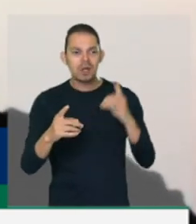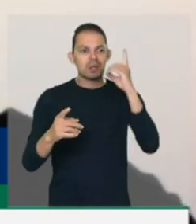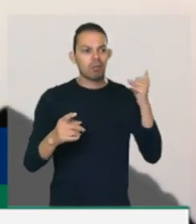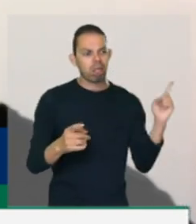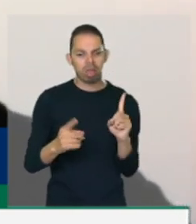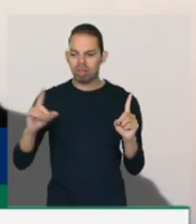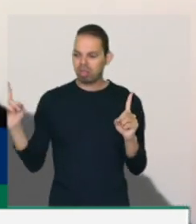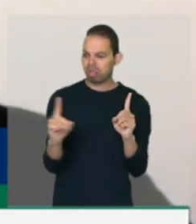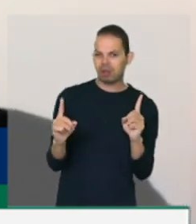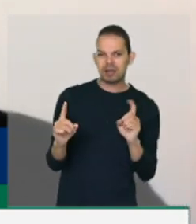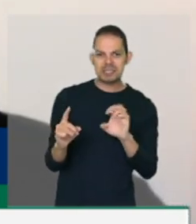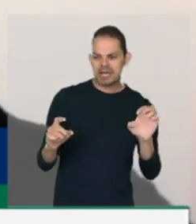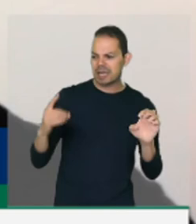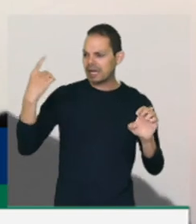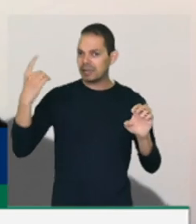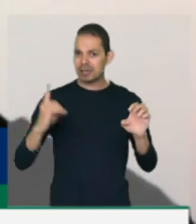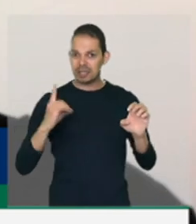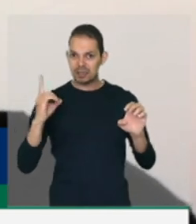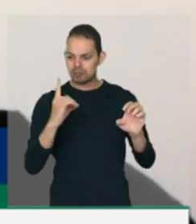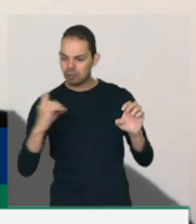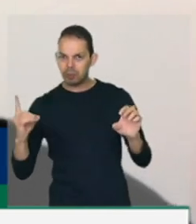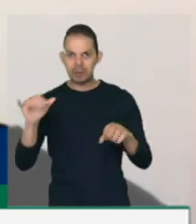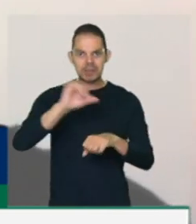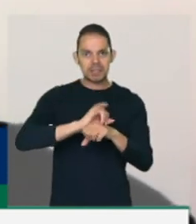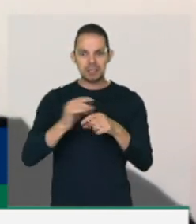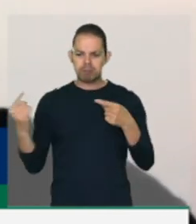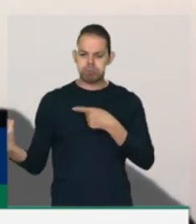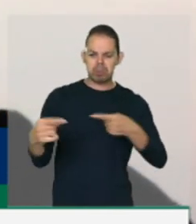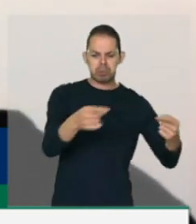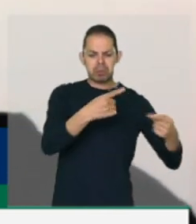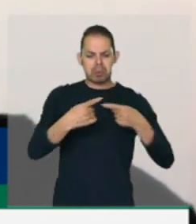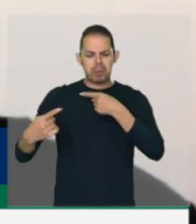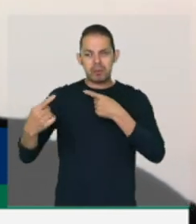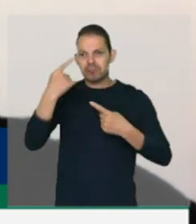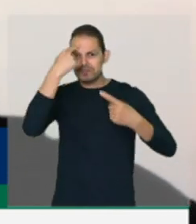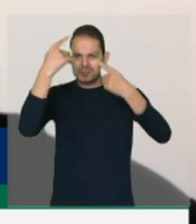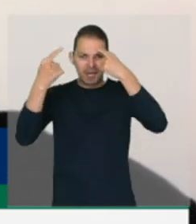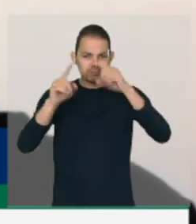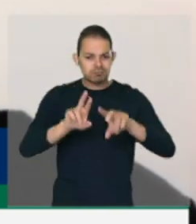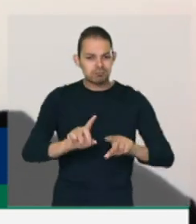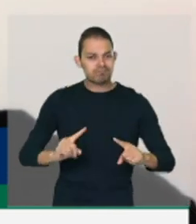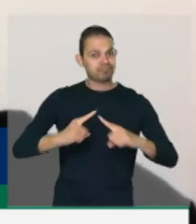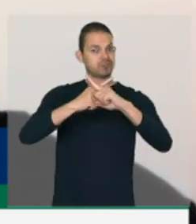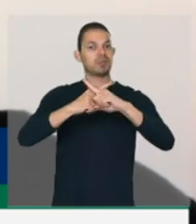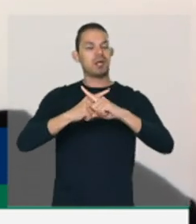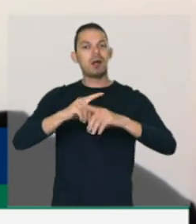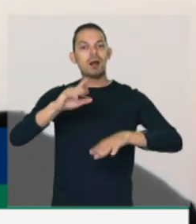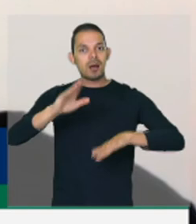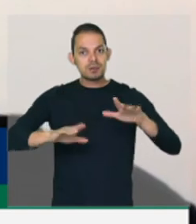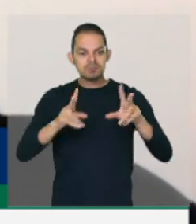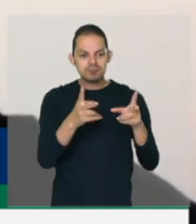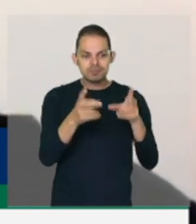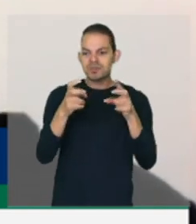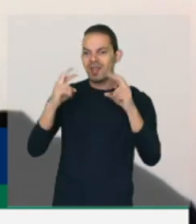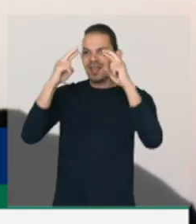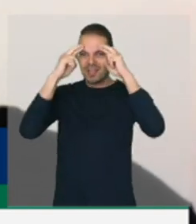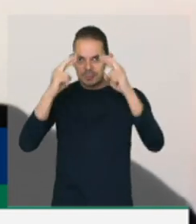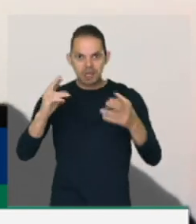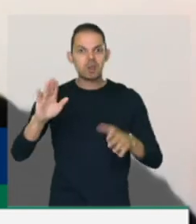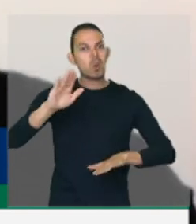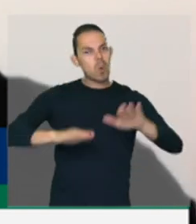e um da esquerda, um da direita, um do centro, sempre com ideias totalmente polarizadas. E, às vezes, víamos ali a falta de respeito,